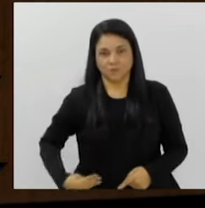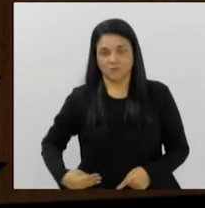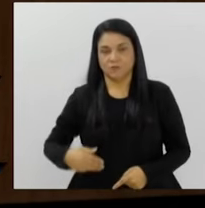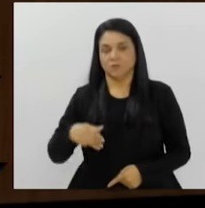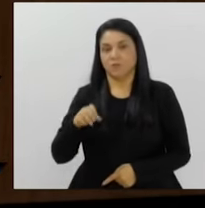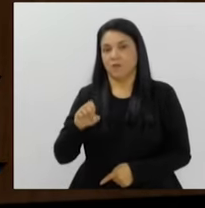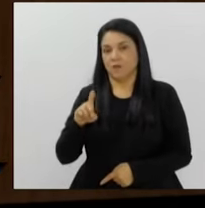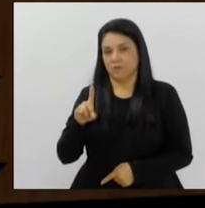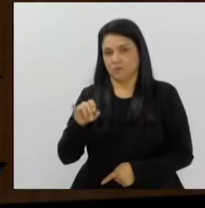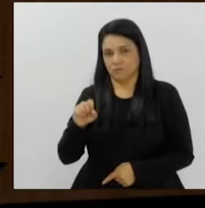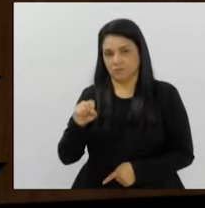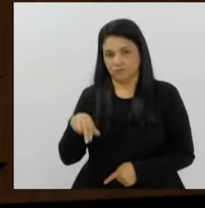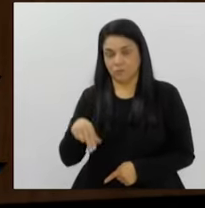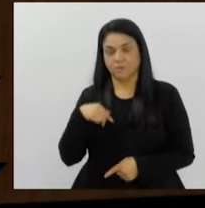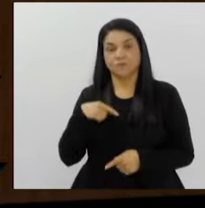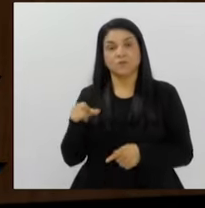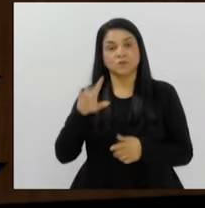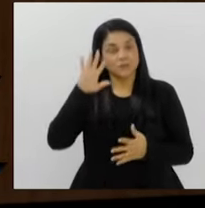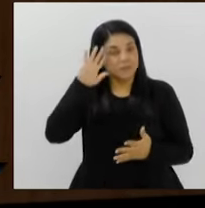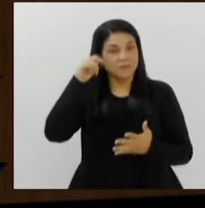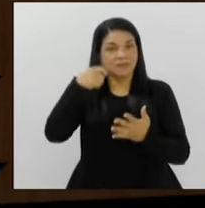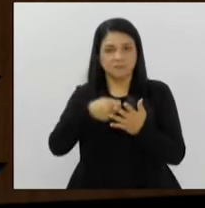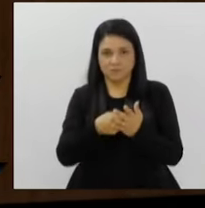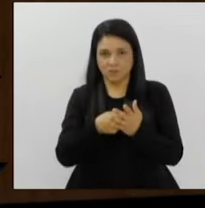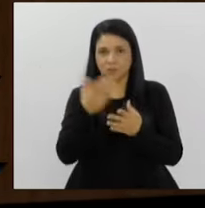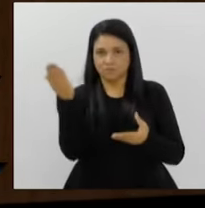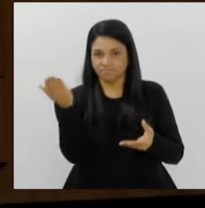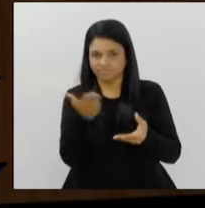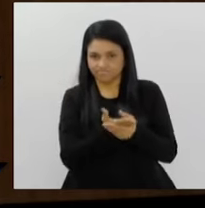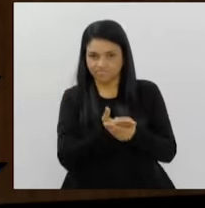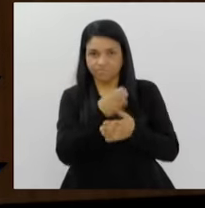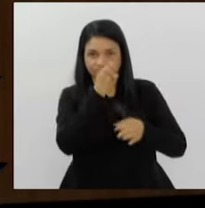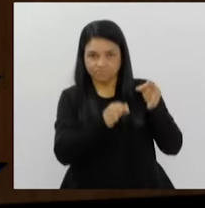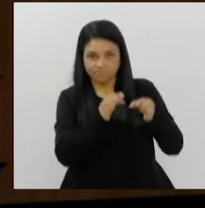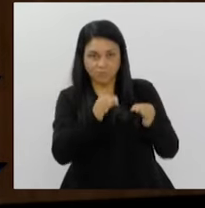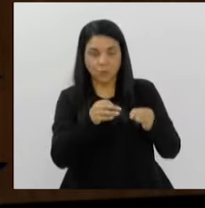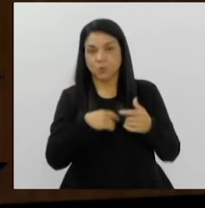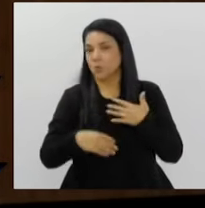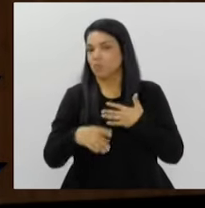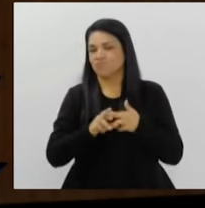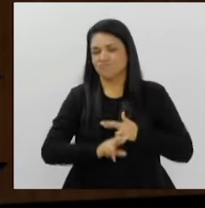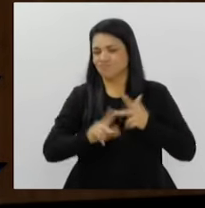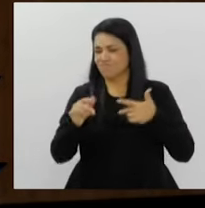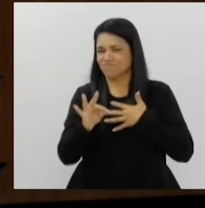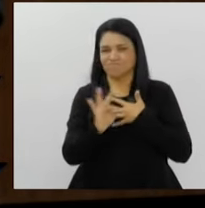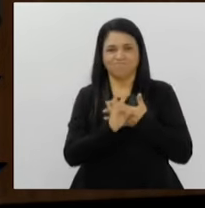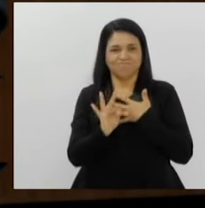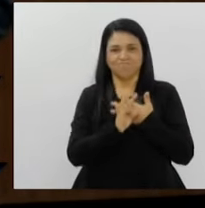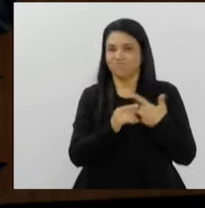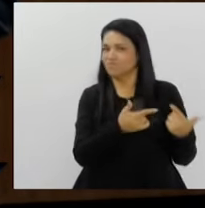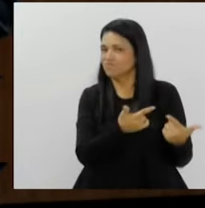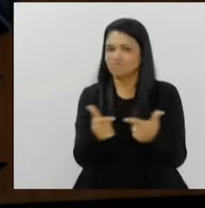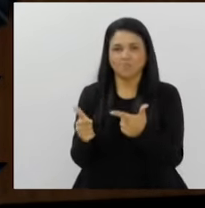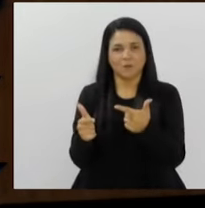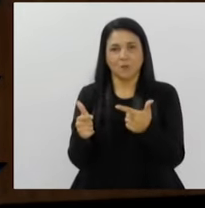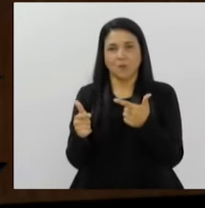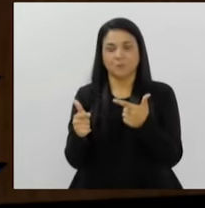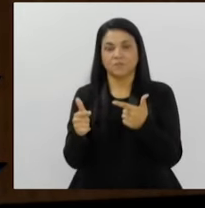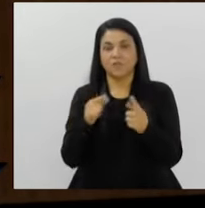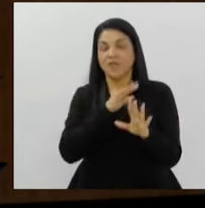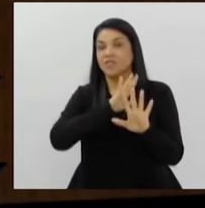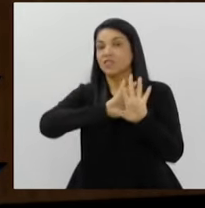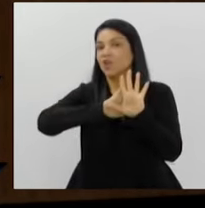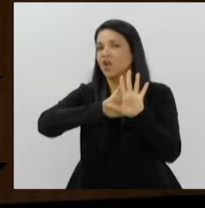A sua decisão liminar, ela não é técnica, ela é